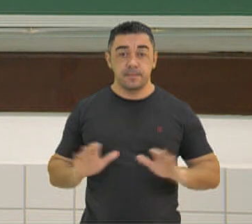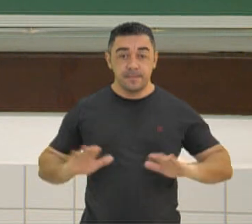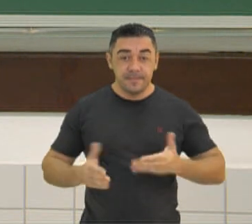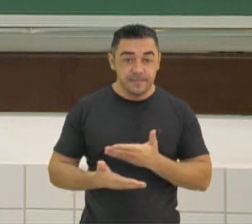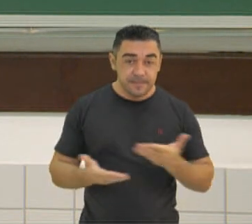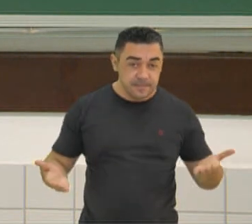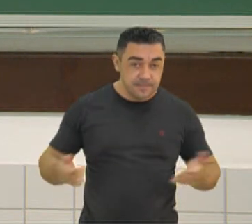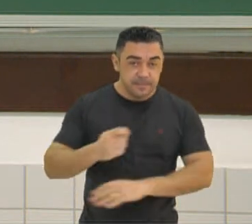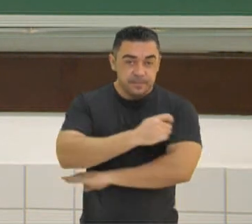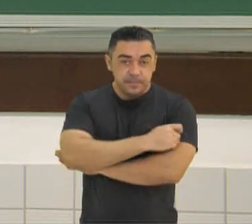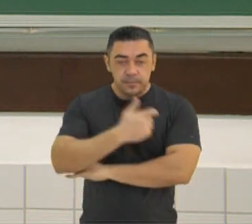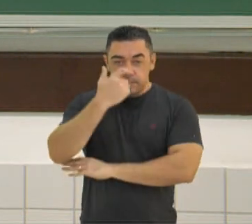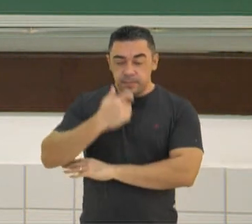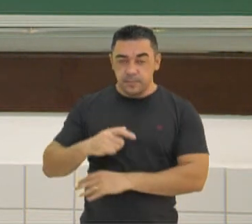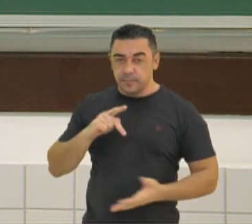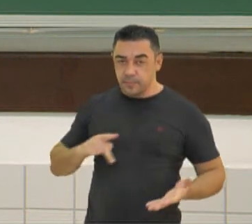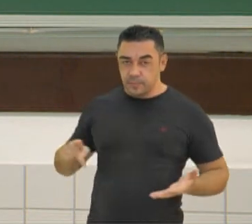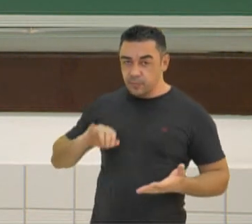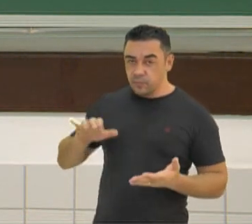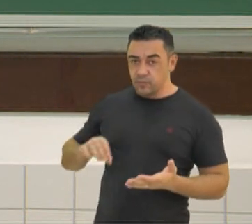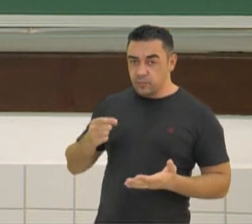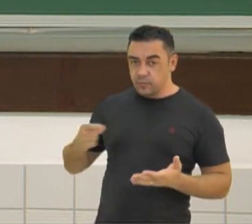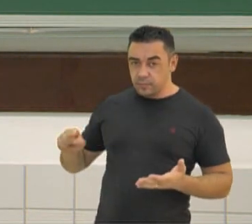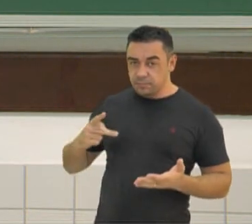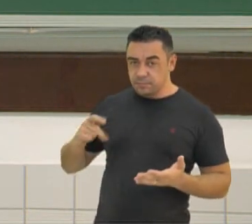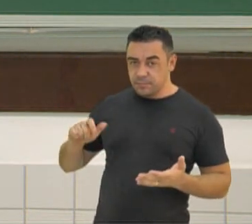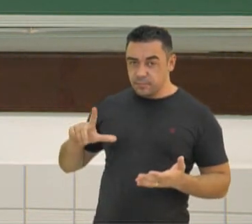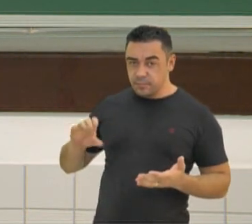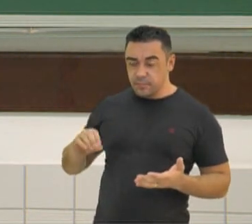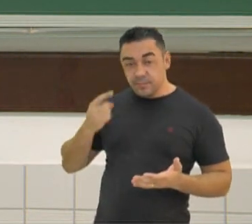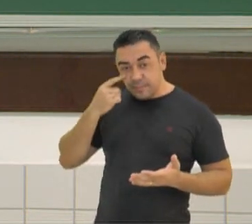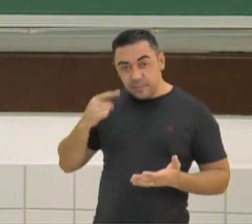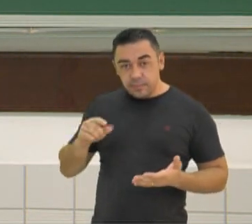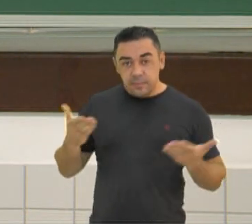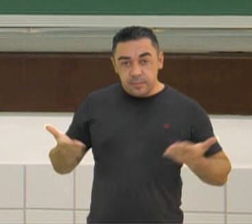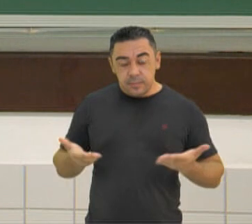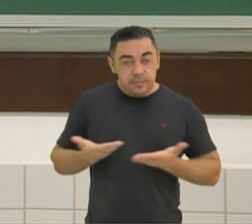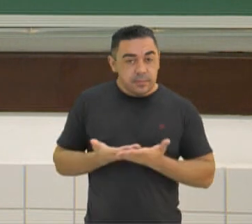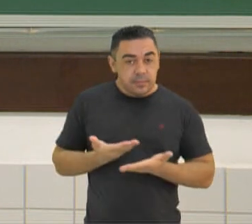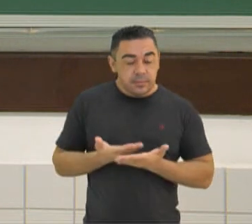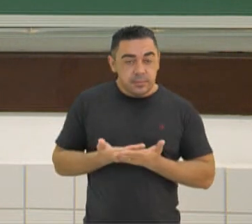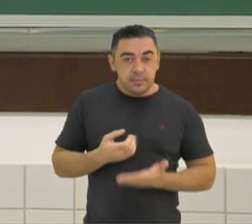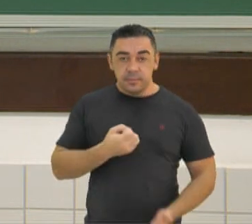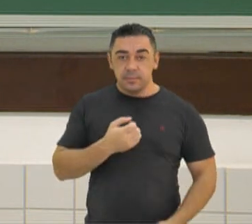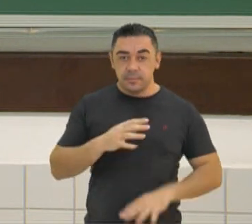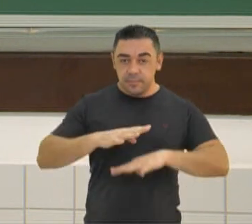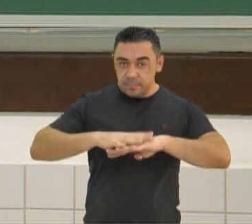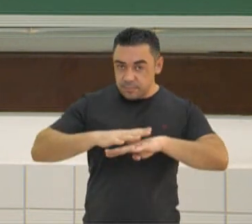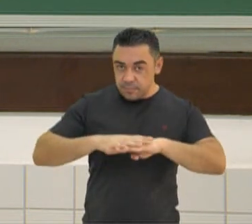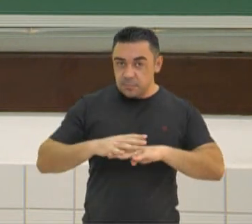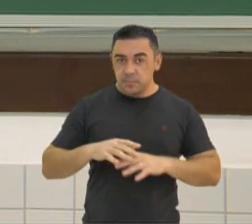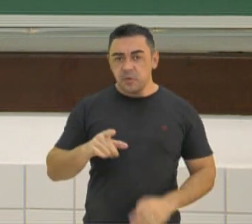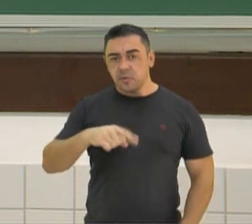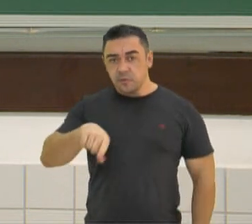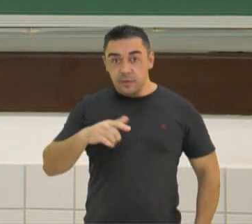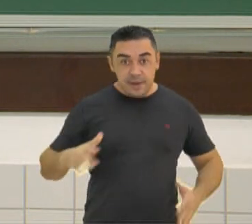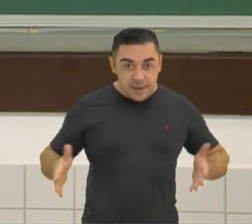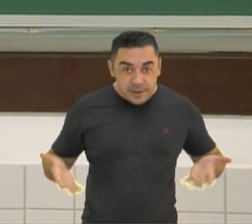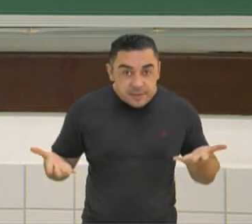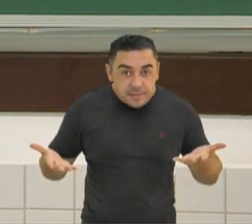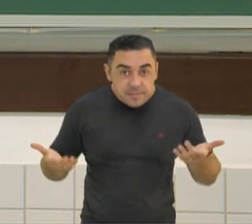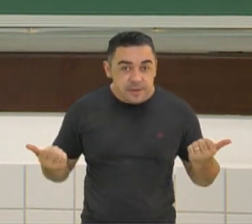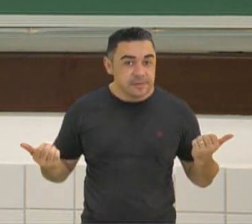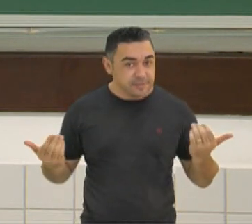Olá, alunos! Sou o professor João Paulo e vamos estar vendo aqui hoje a aula de matemática. Todos animados para iniciar nossa